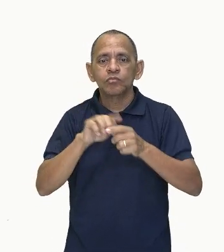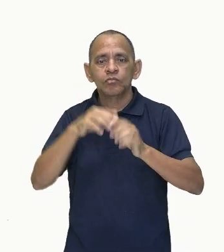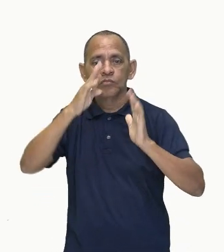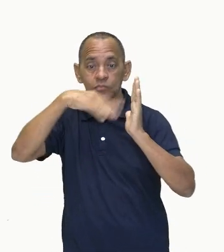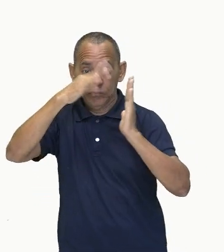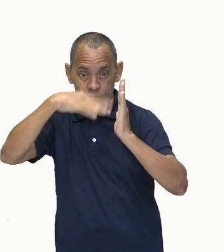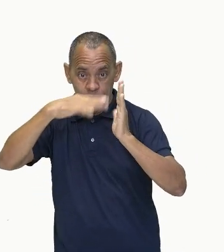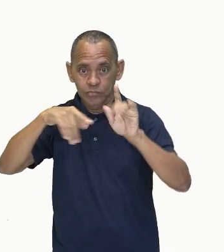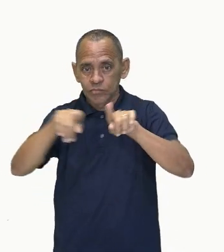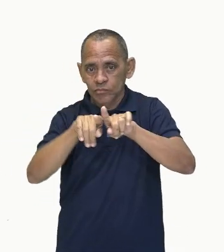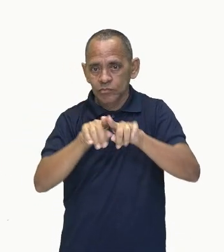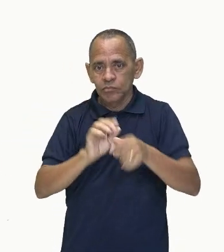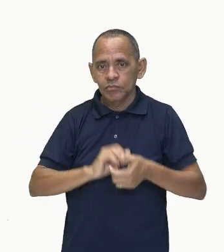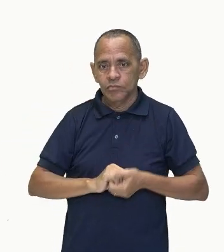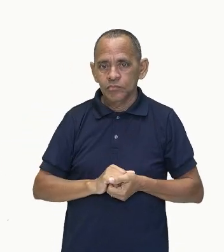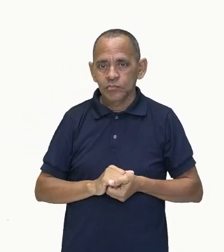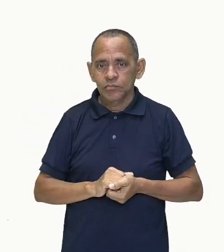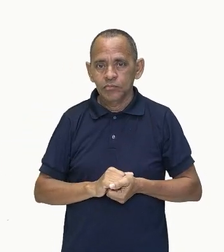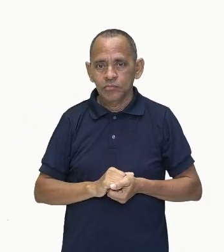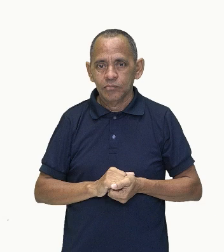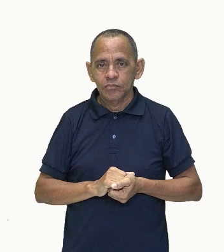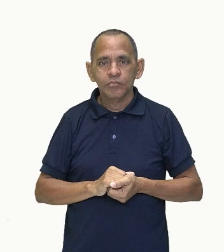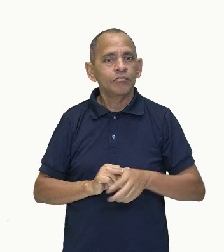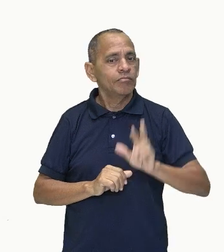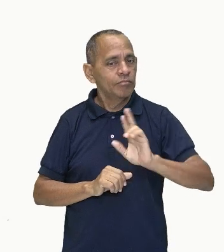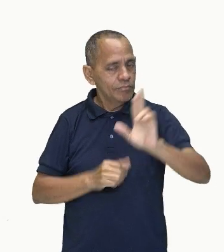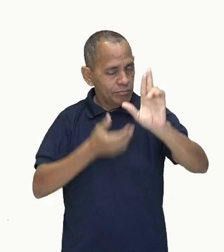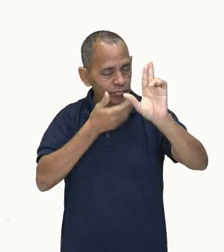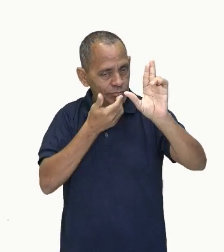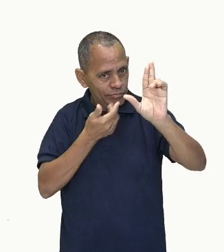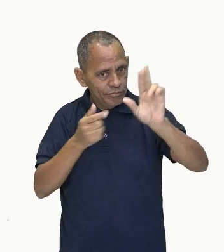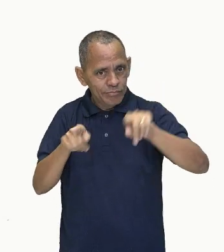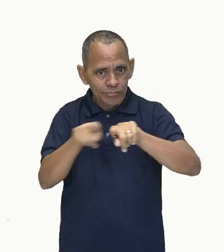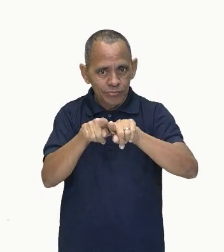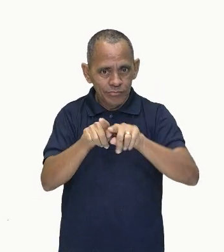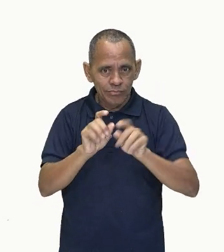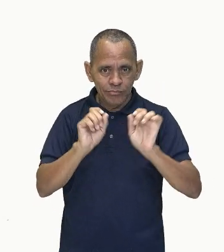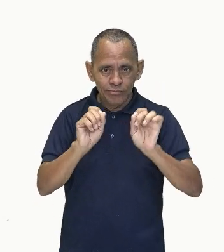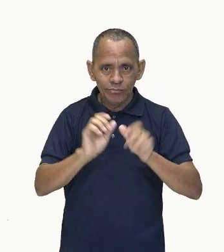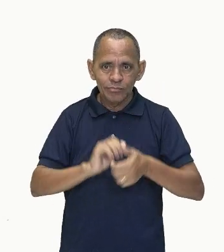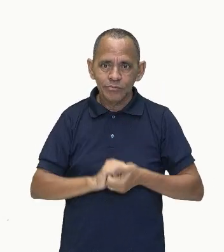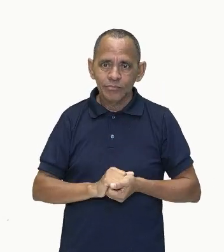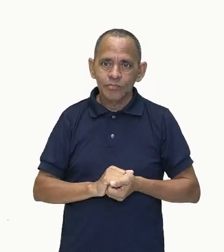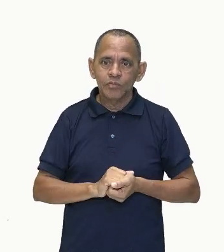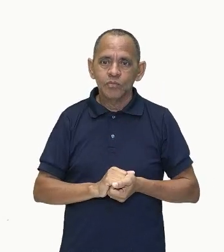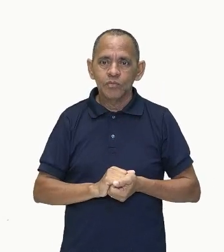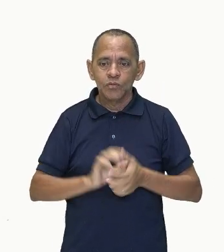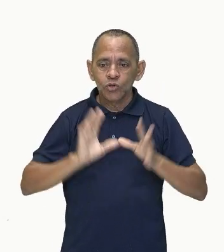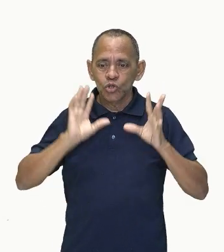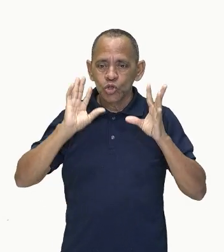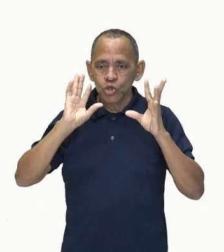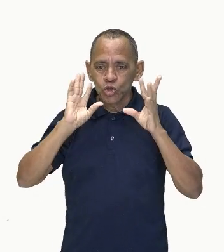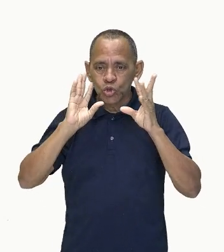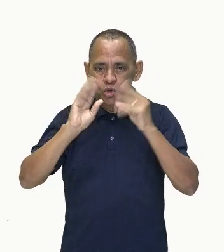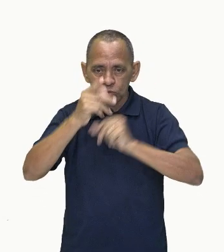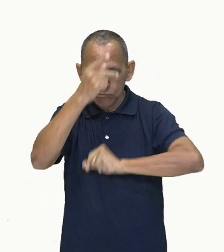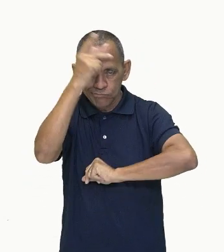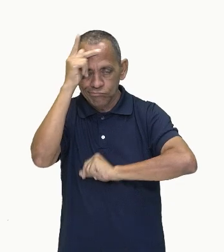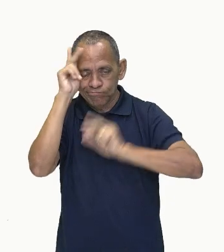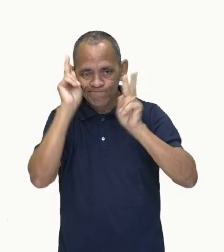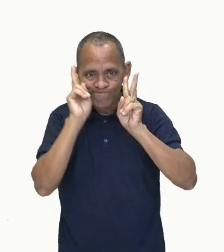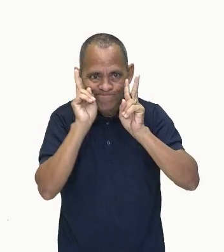né? Para ficar bem representativo. Para todo mundo que olhar o nosso gráfico